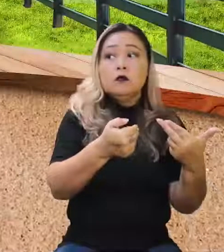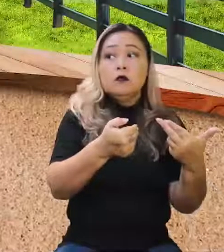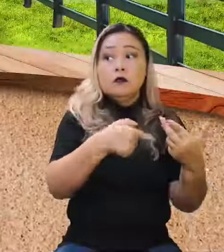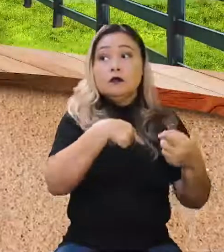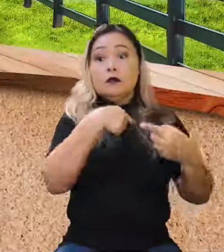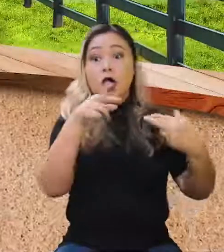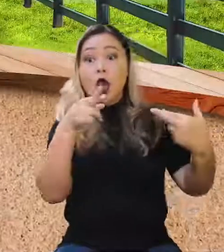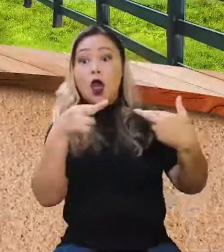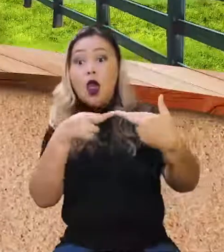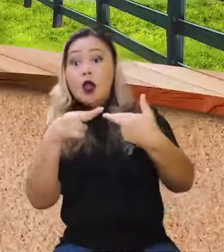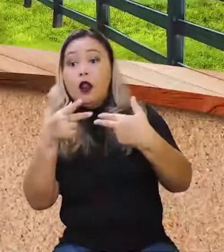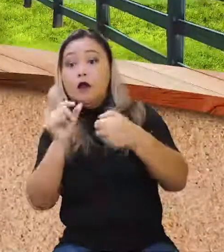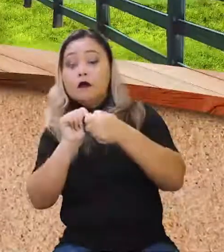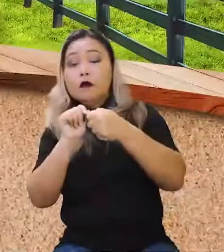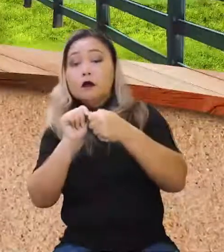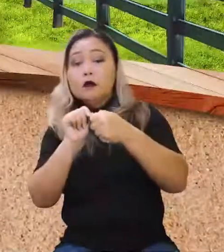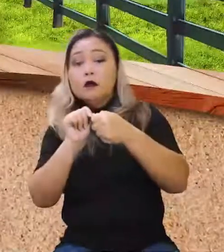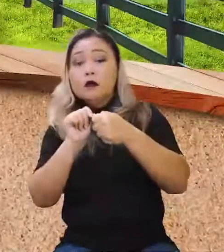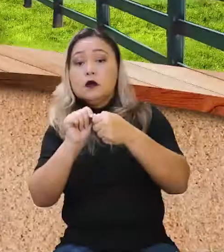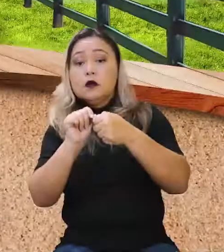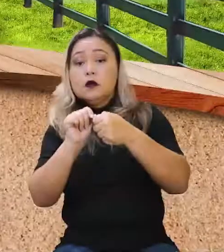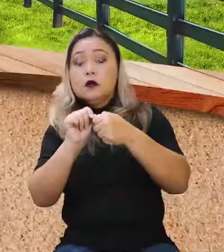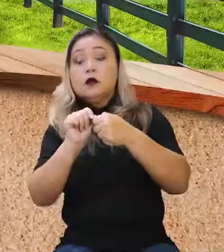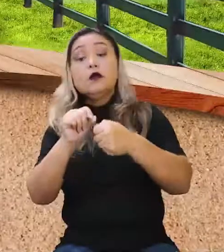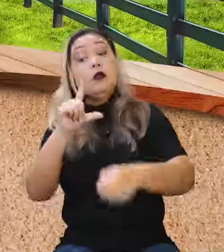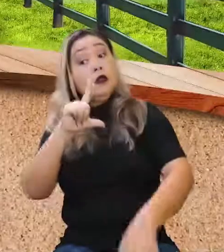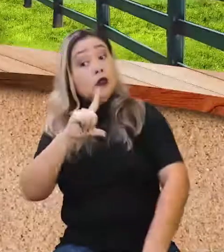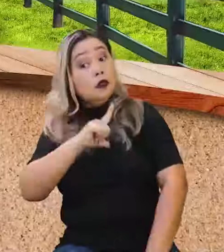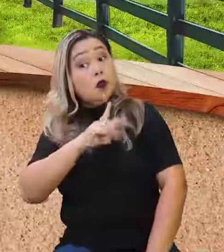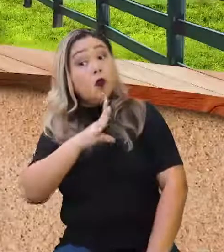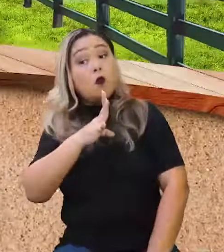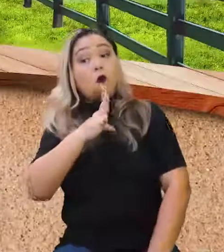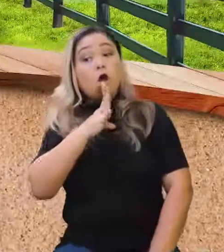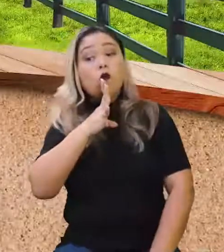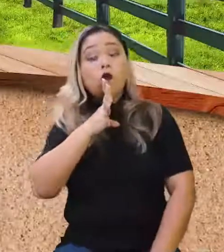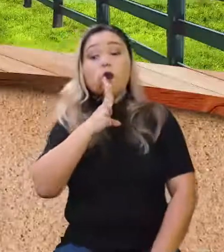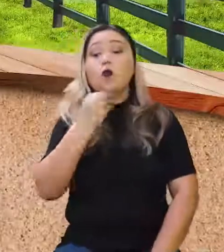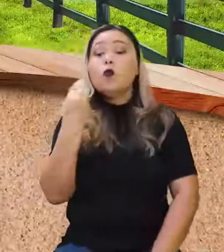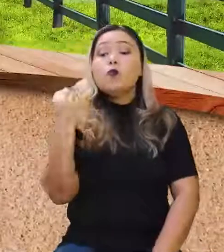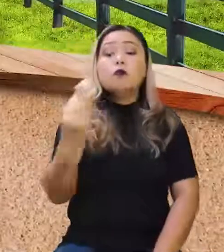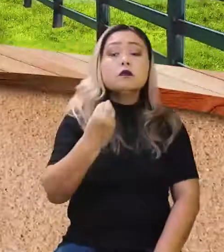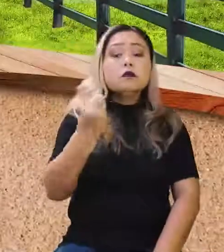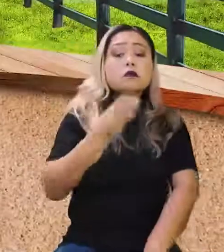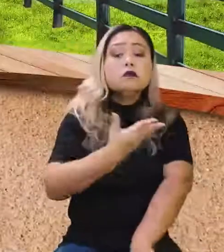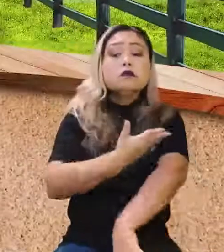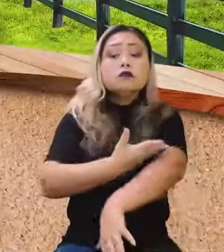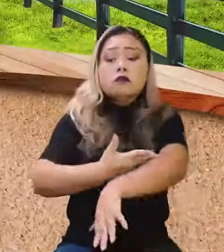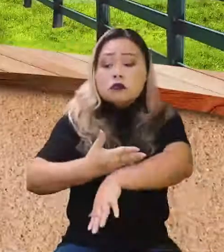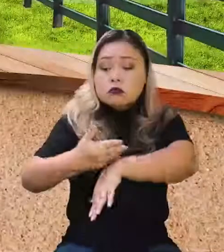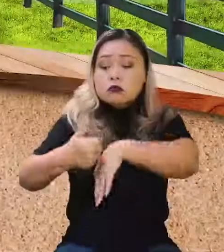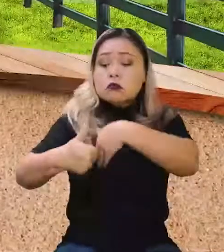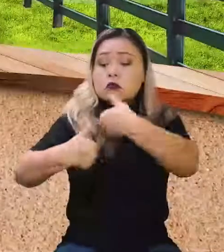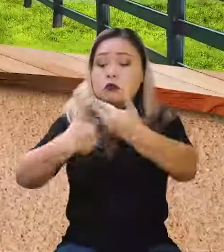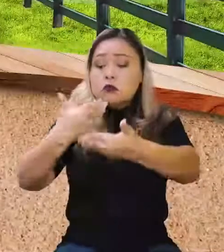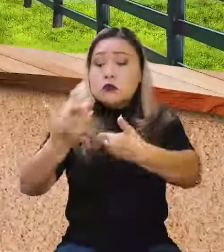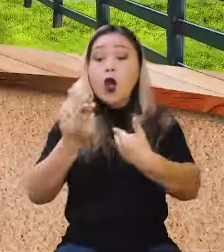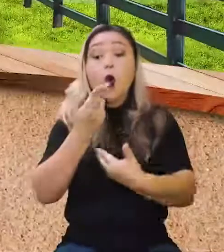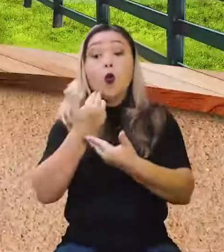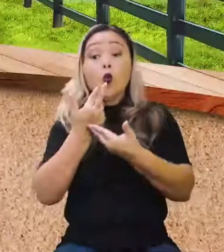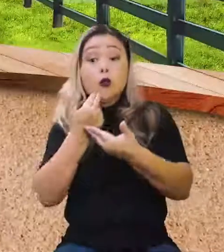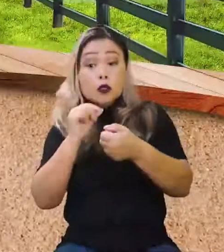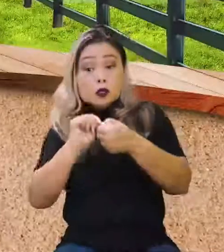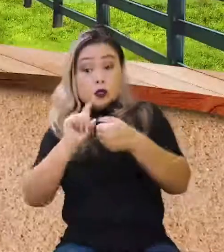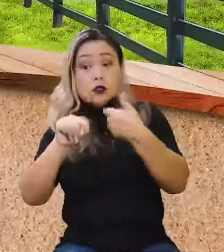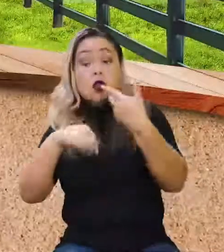nos relacionando, nós temos que conhecer os hábitos, necessidades